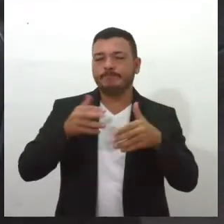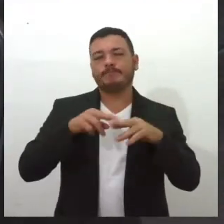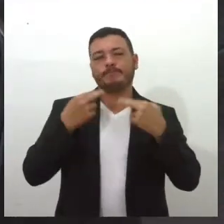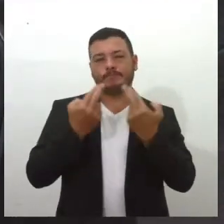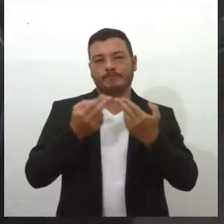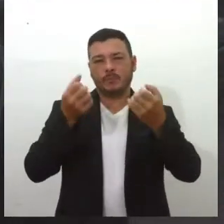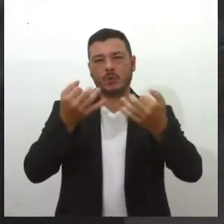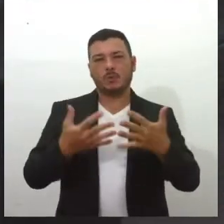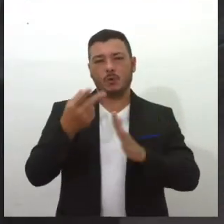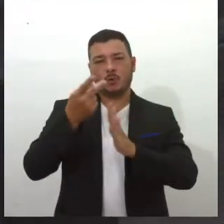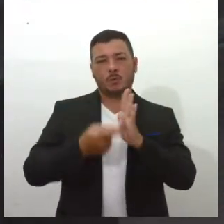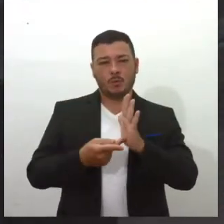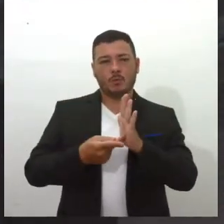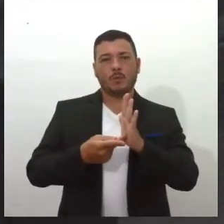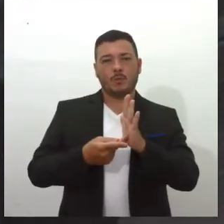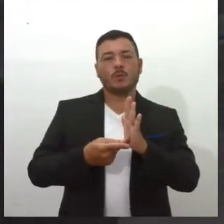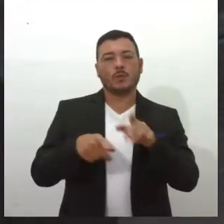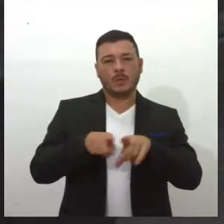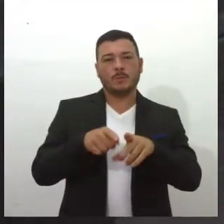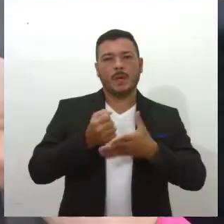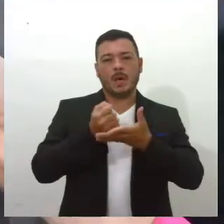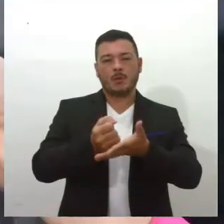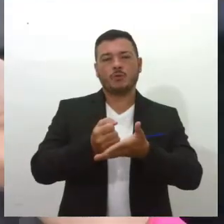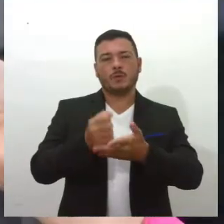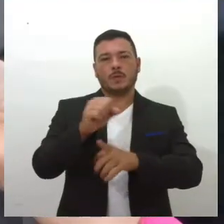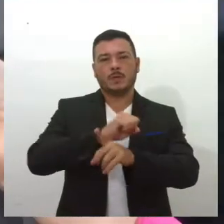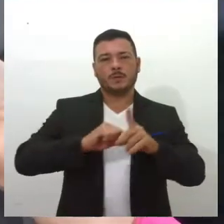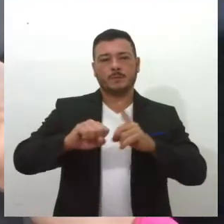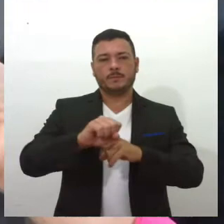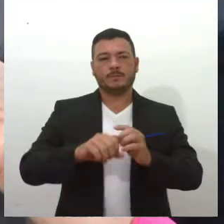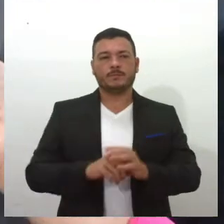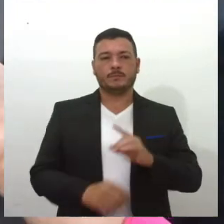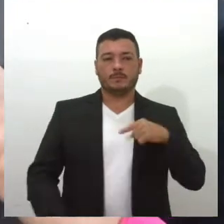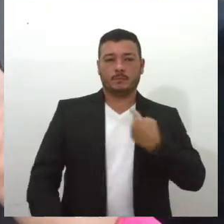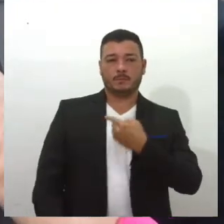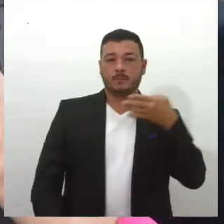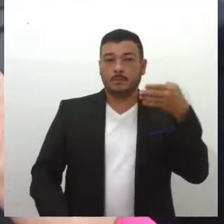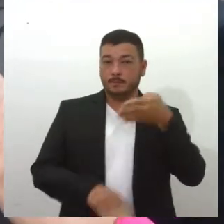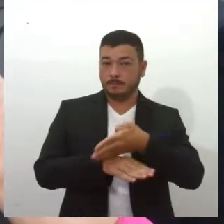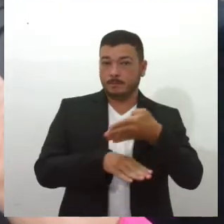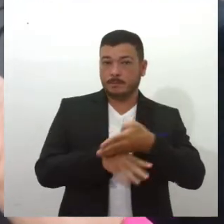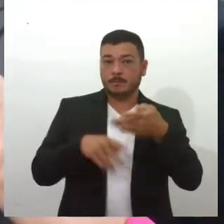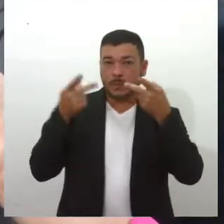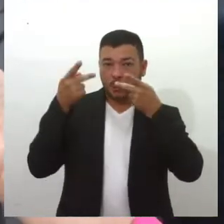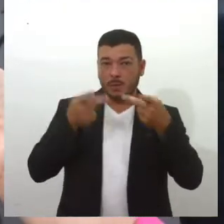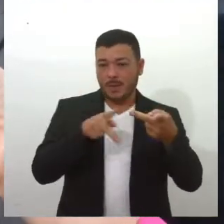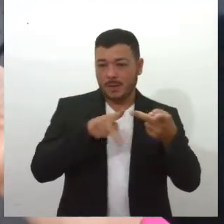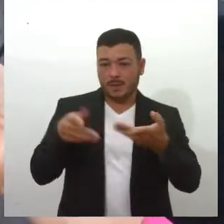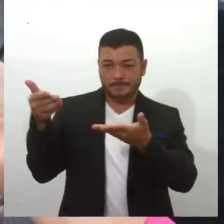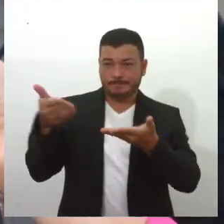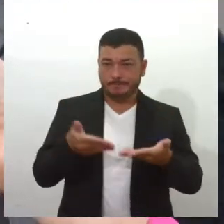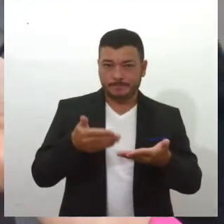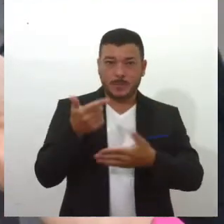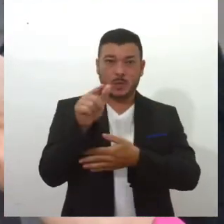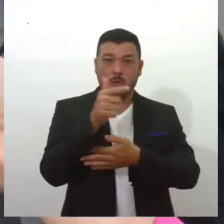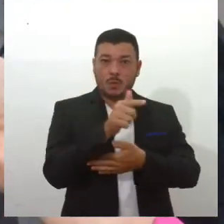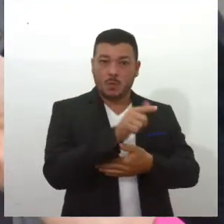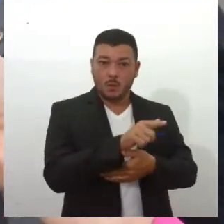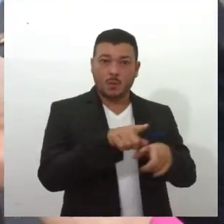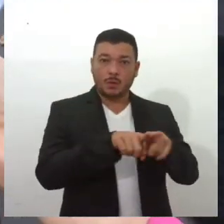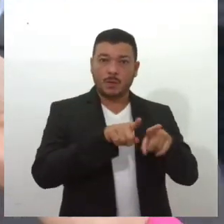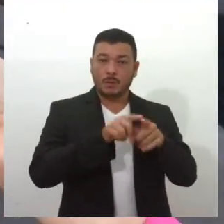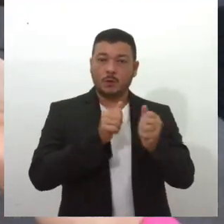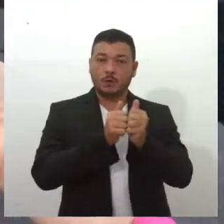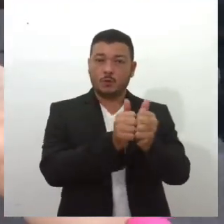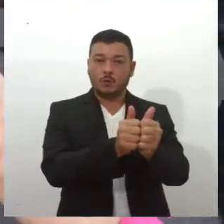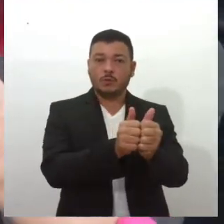que os projetos trazem benefícios para a sociedade. Nós fomos aqui receber o presidente e os demais membros da comitiva